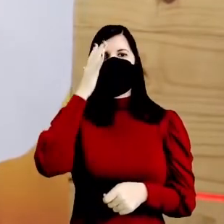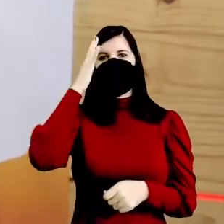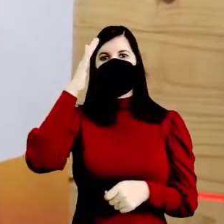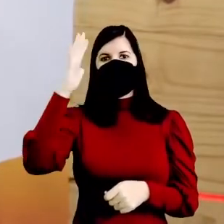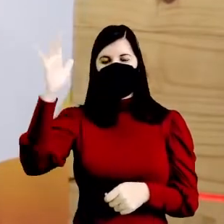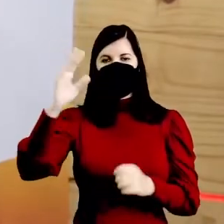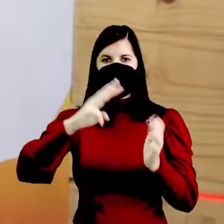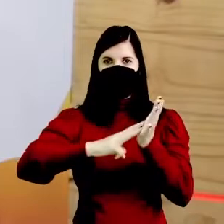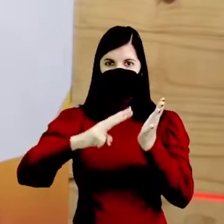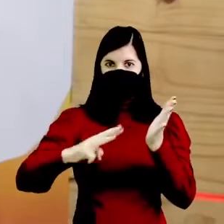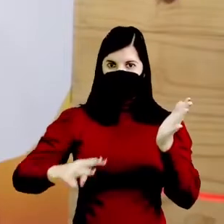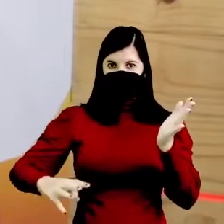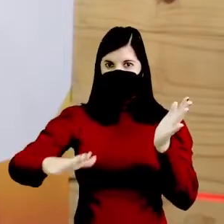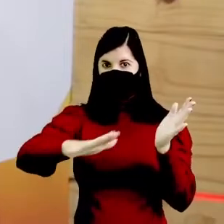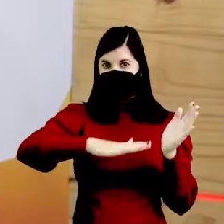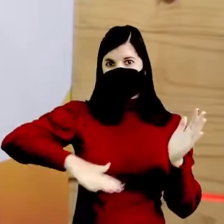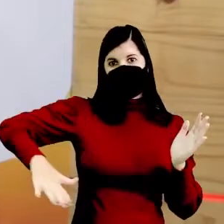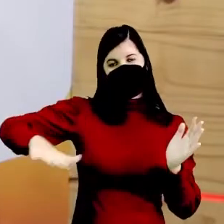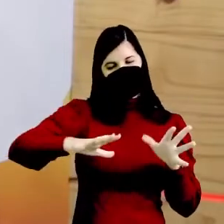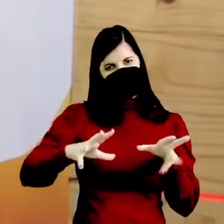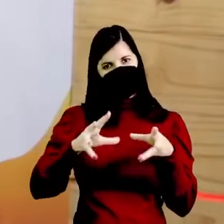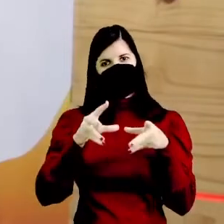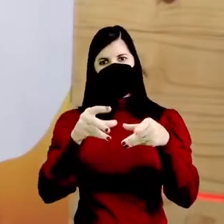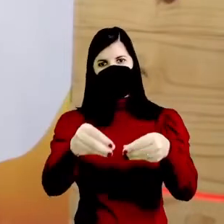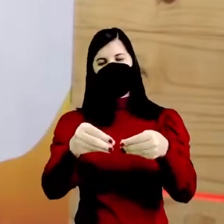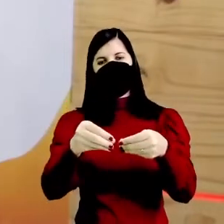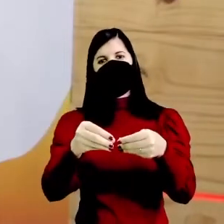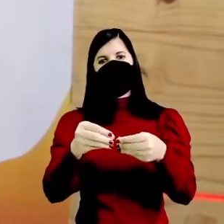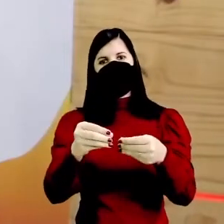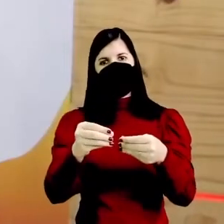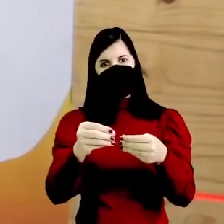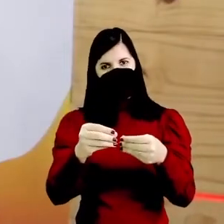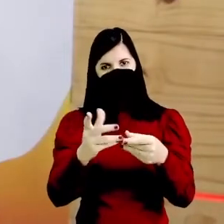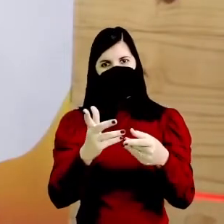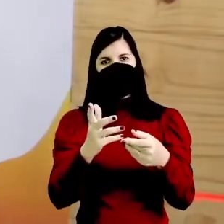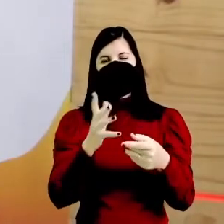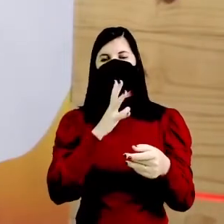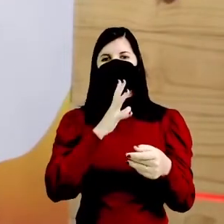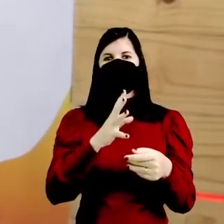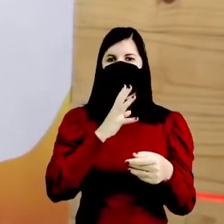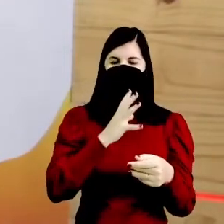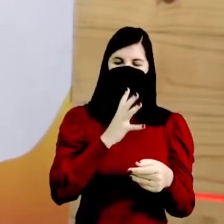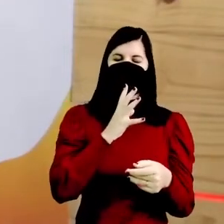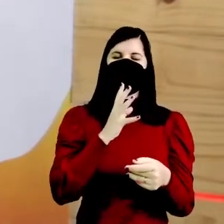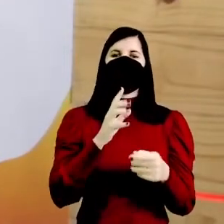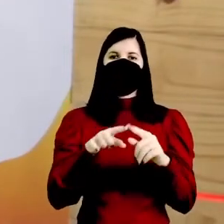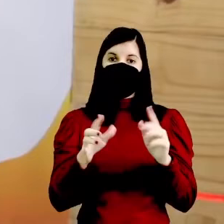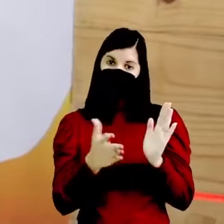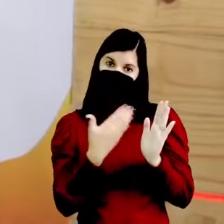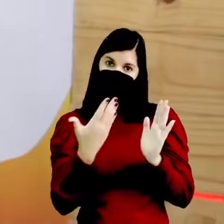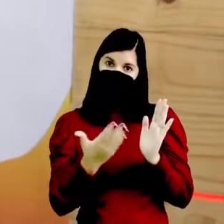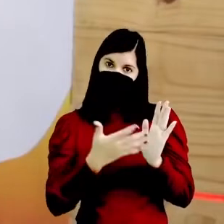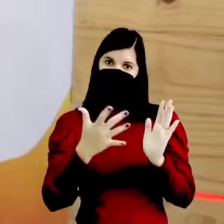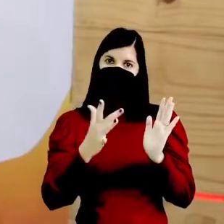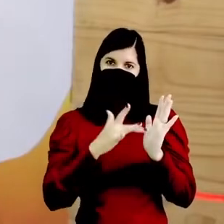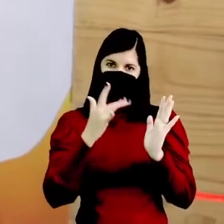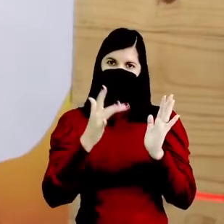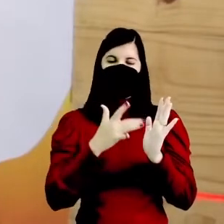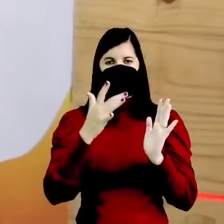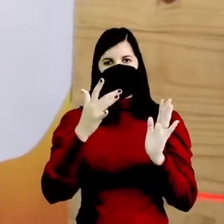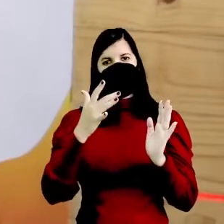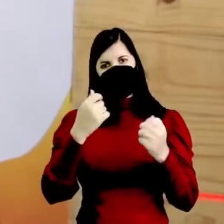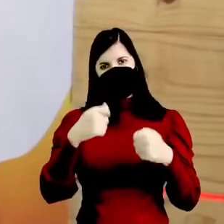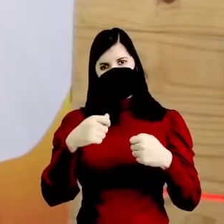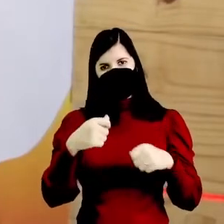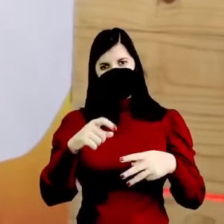as metodologias da área. A gente vai saber tudo isso. No e-book a gente vai explanar um pouquinho mais, mas é importante você entender essas 3